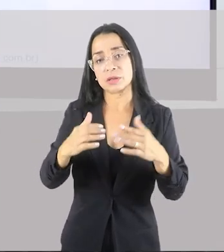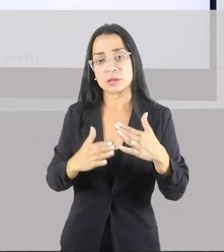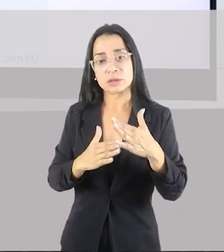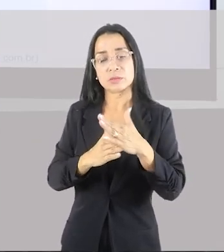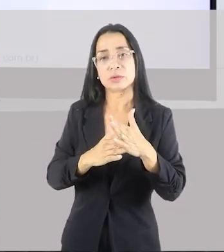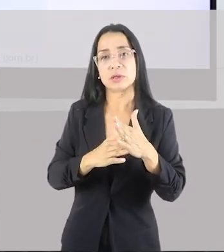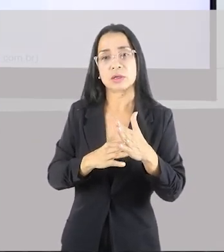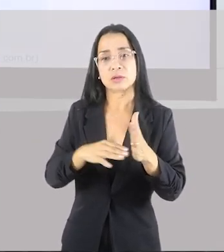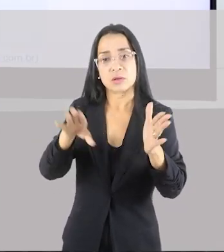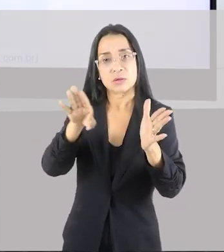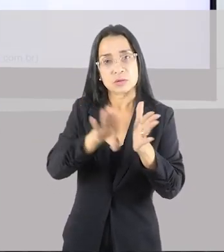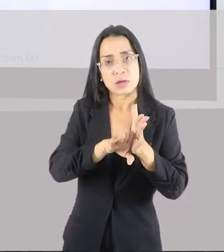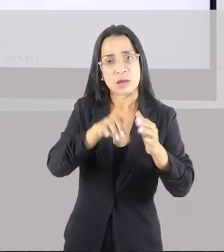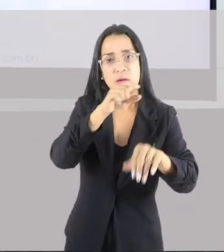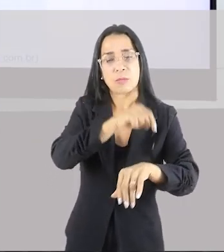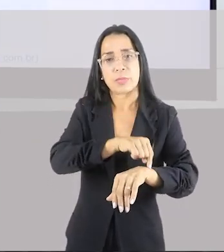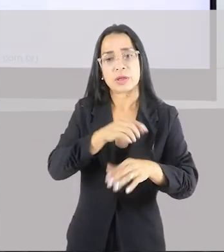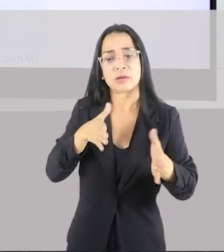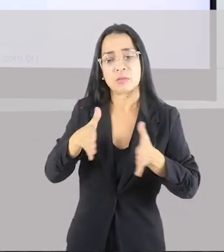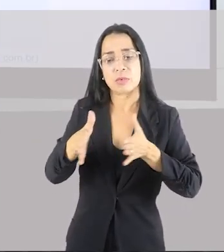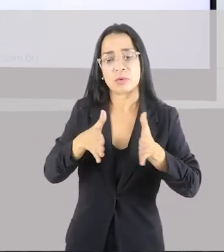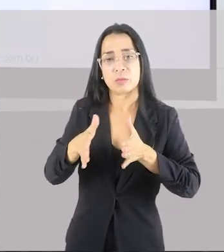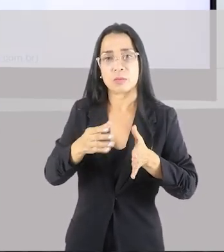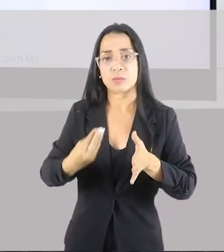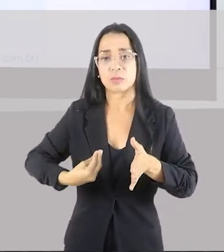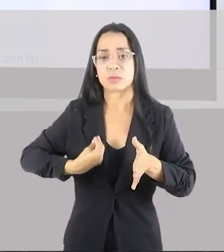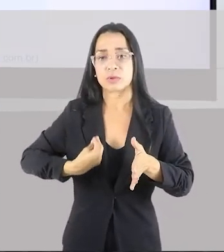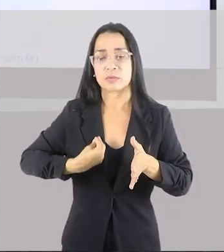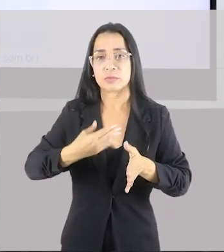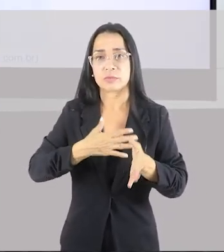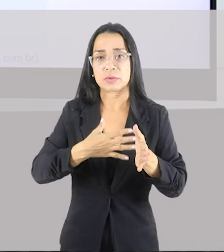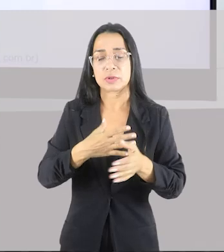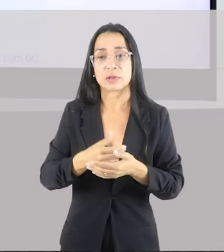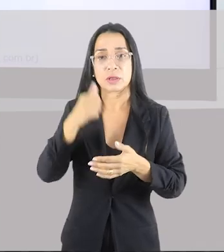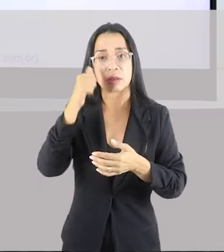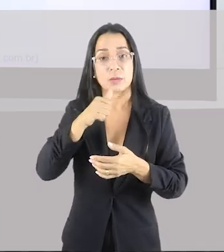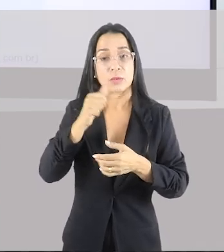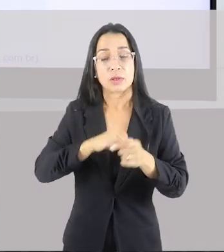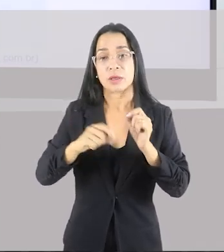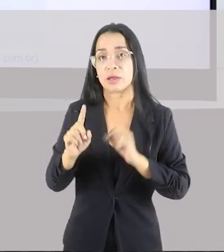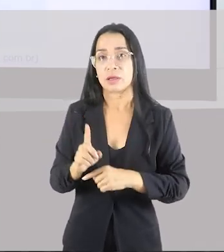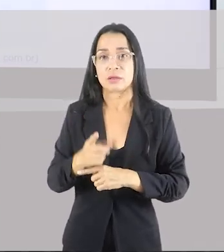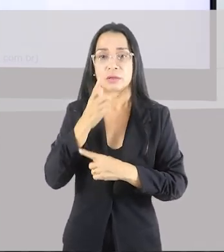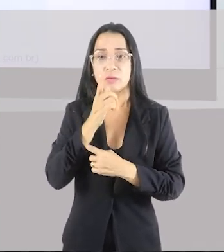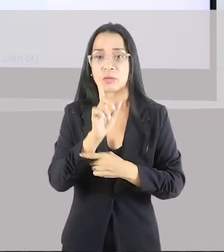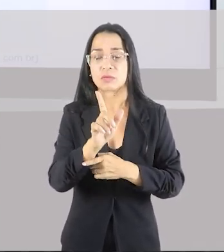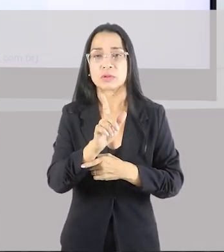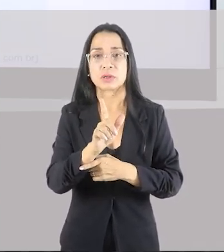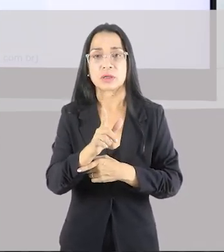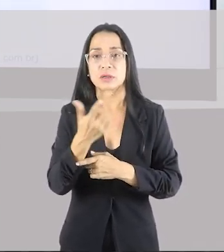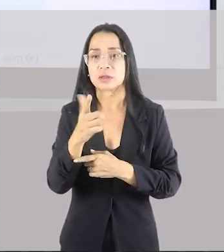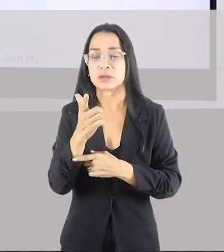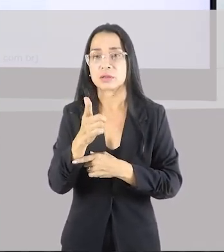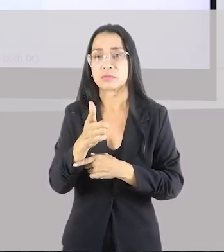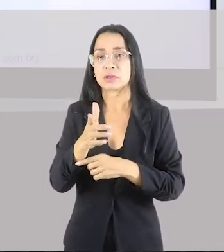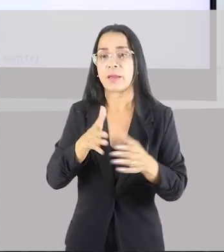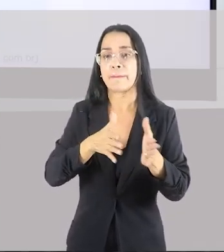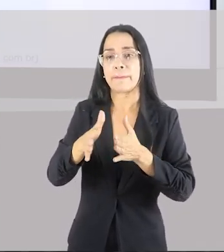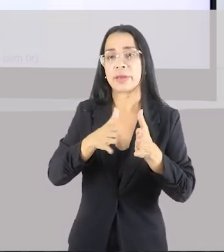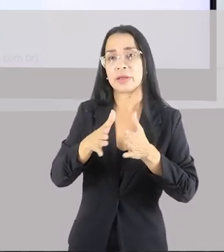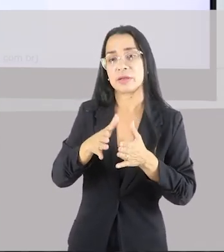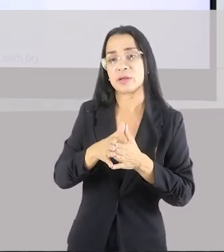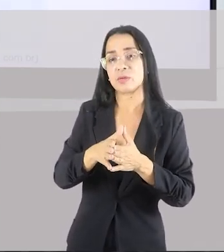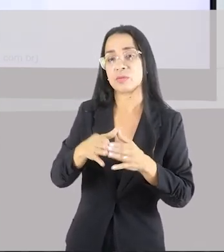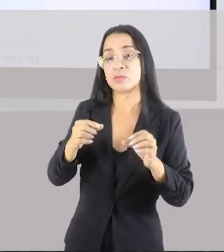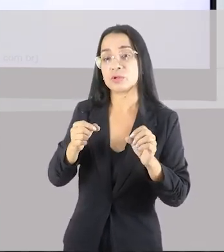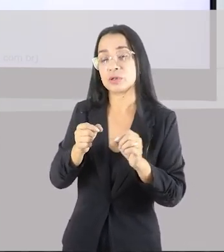que chega um dado momento, né, ali na vida da mulher e ela não consegue mais ter períodos de